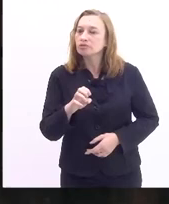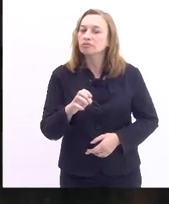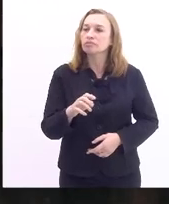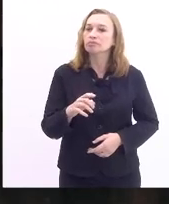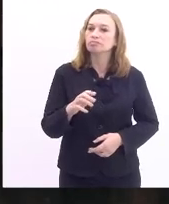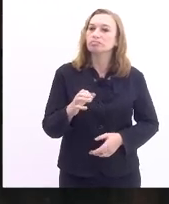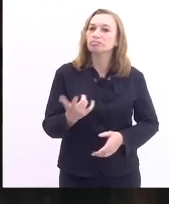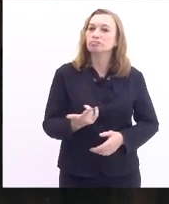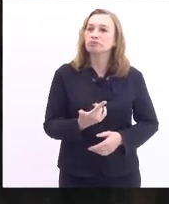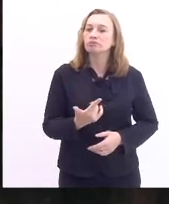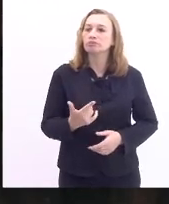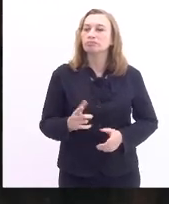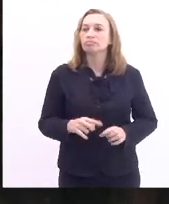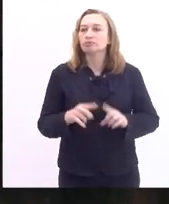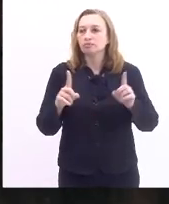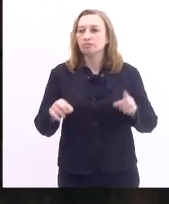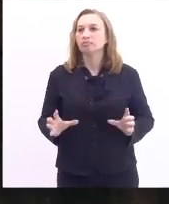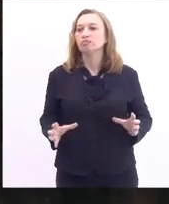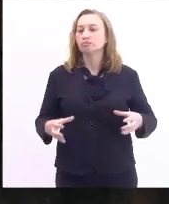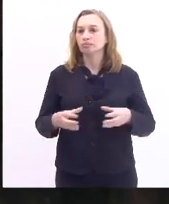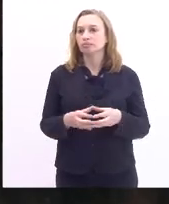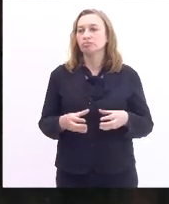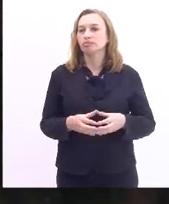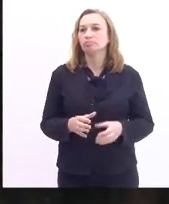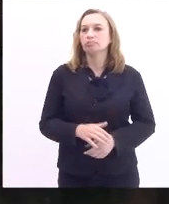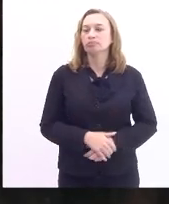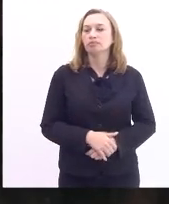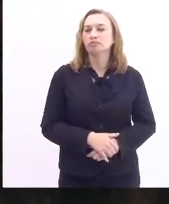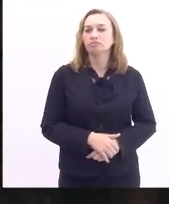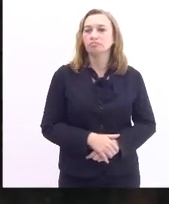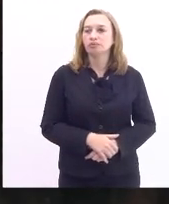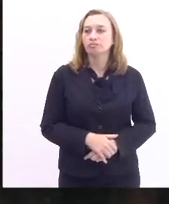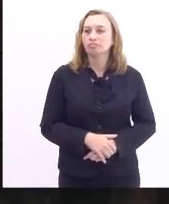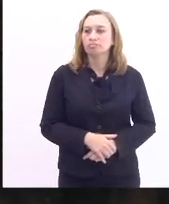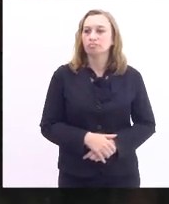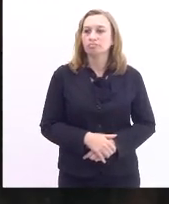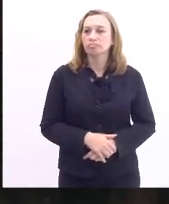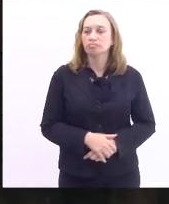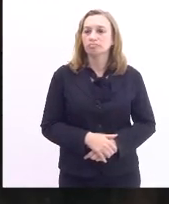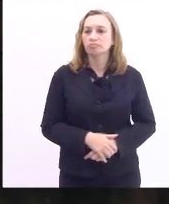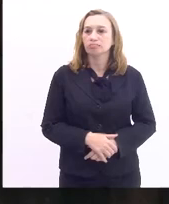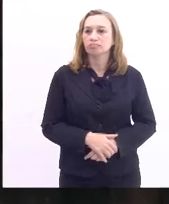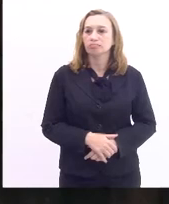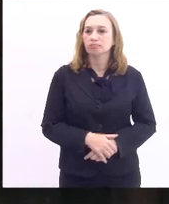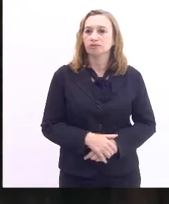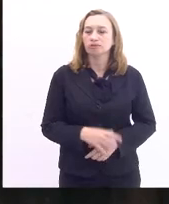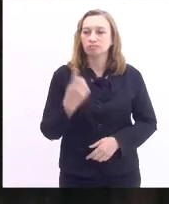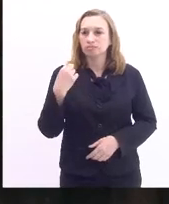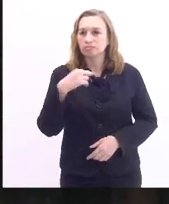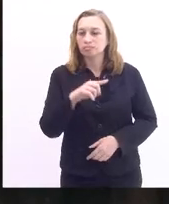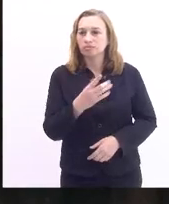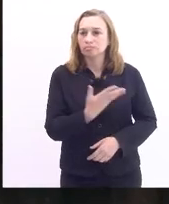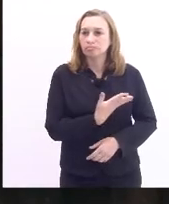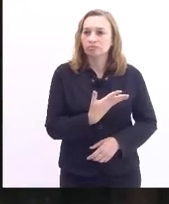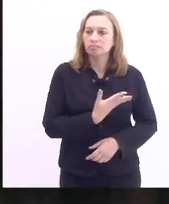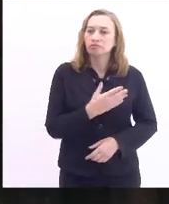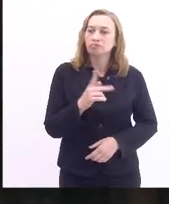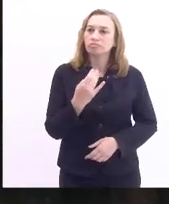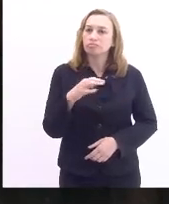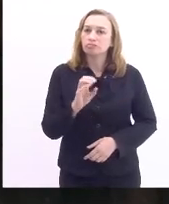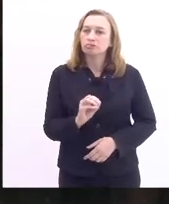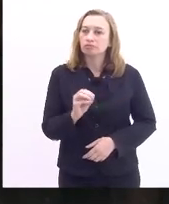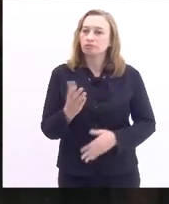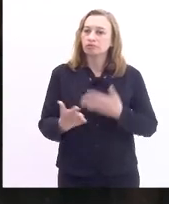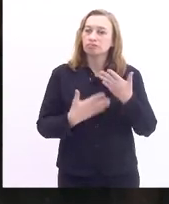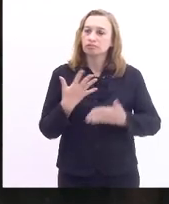além de tudo é a associação de funcionários da caixa e mandei e mandei para o companheiro Hélio e a